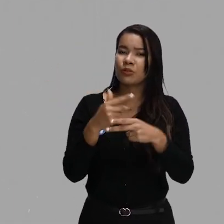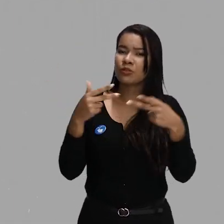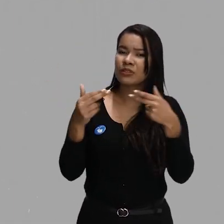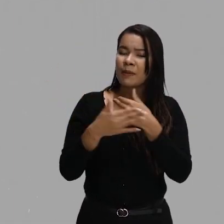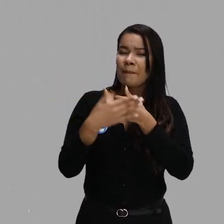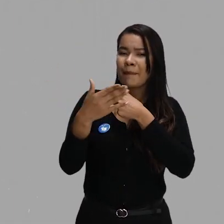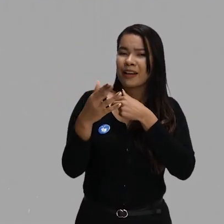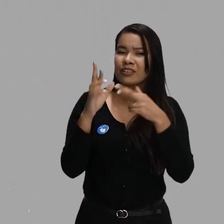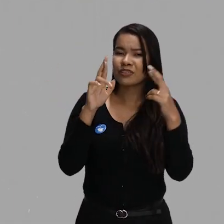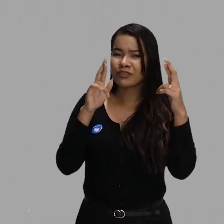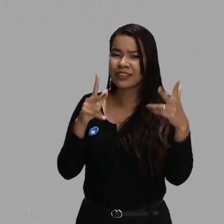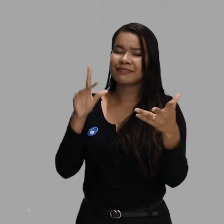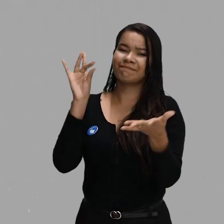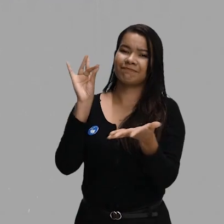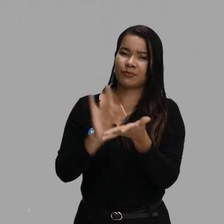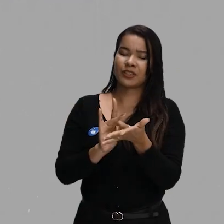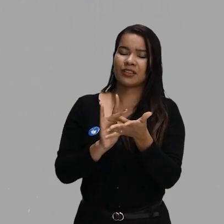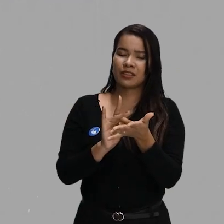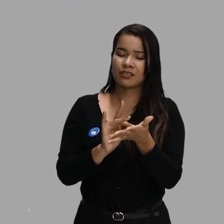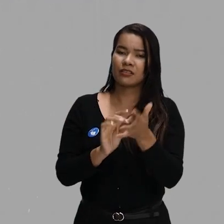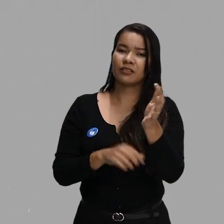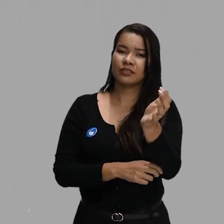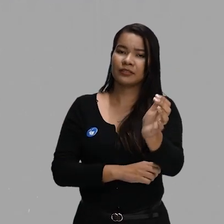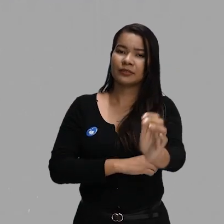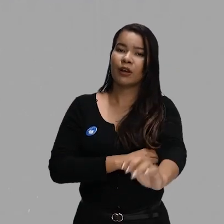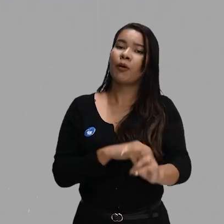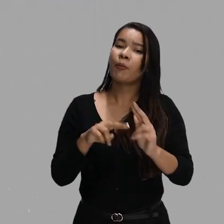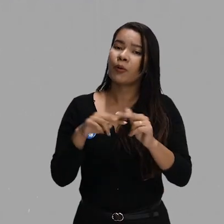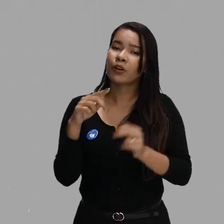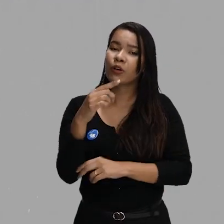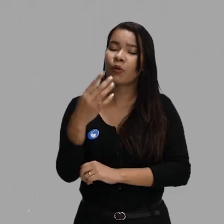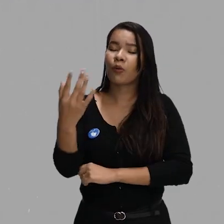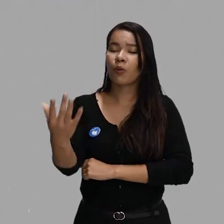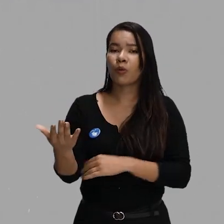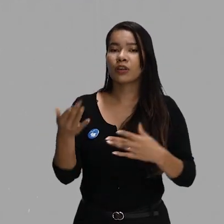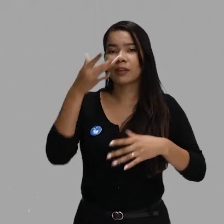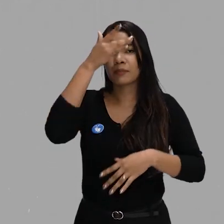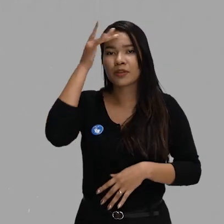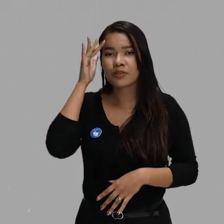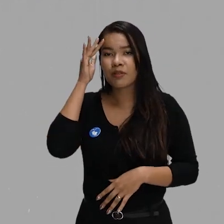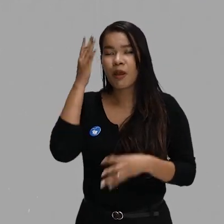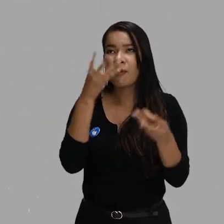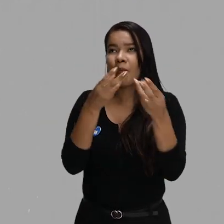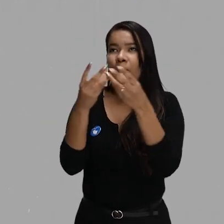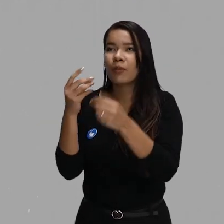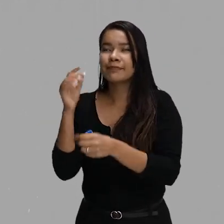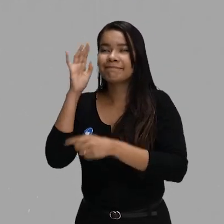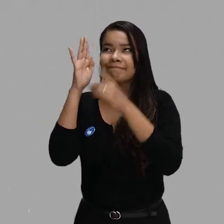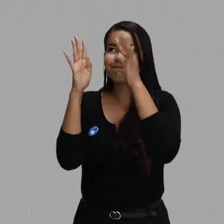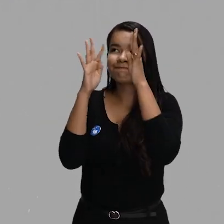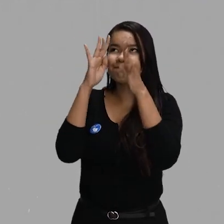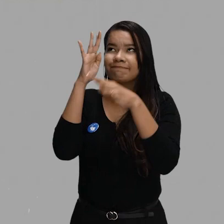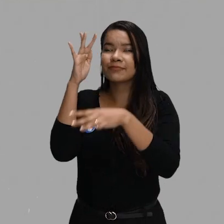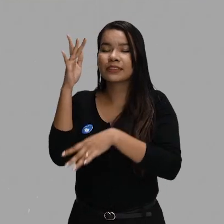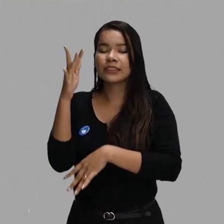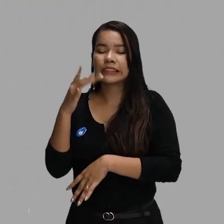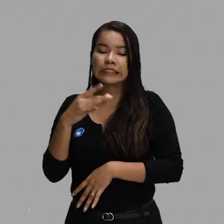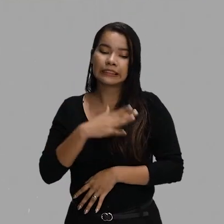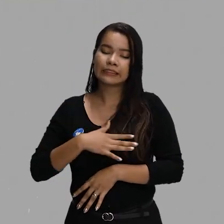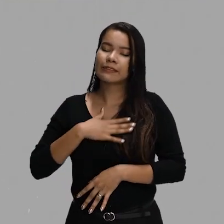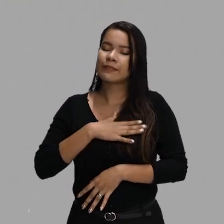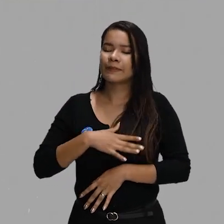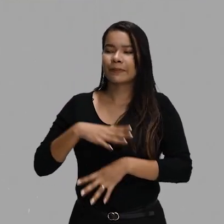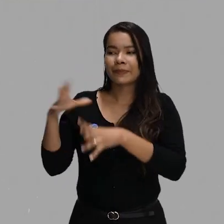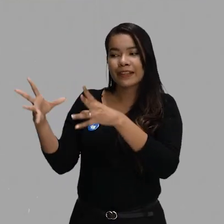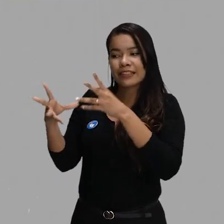fora do padrão, fora da realidade. Por isso que quando uma pessoa é um pouco sonhadora, quando ela gosta de receber flores,